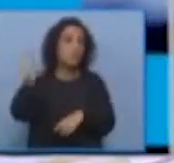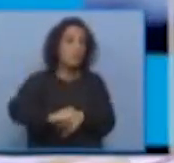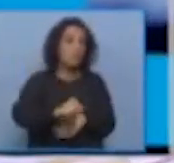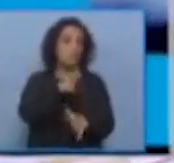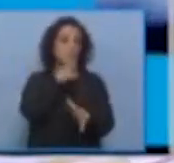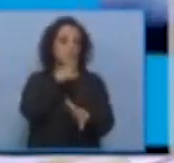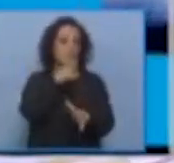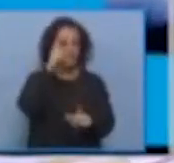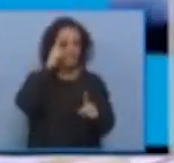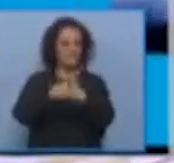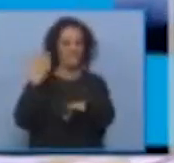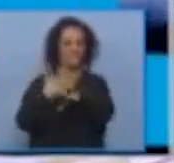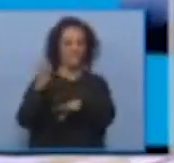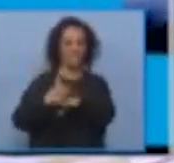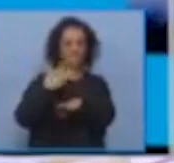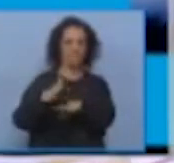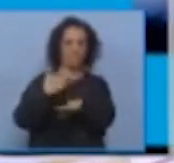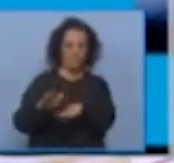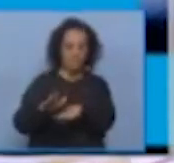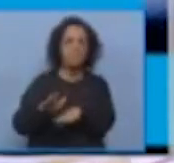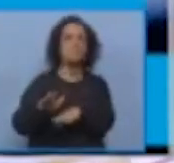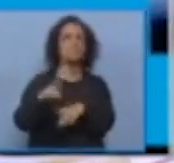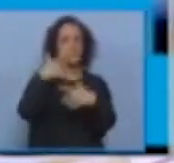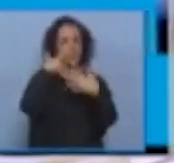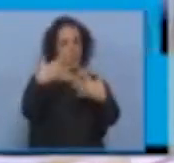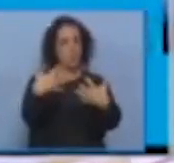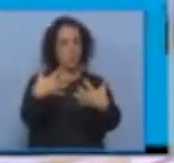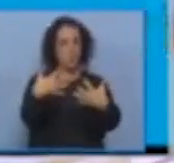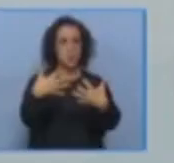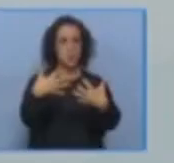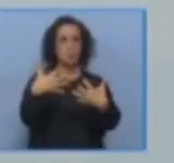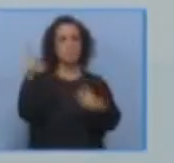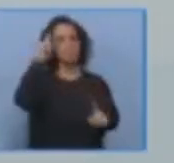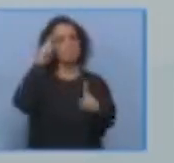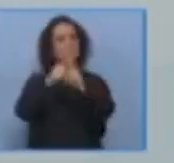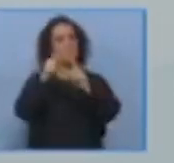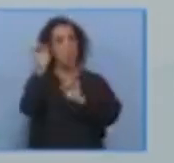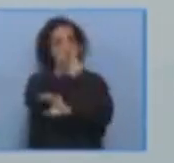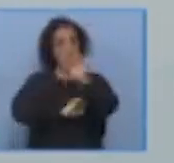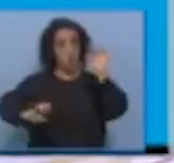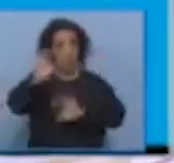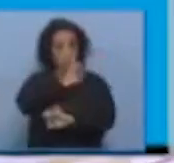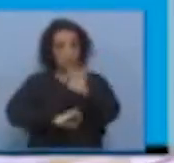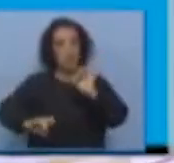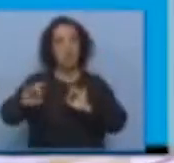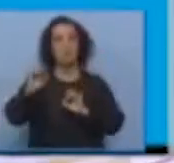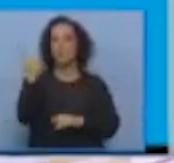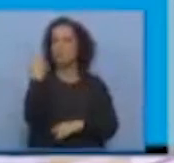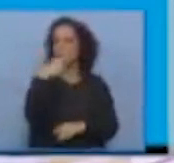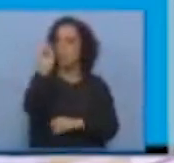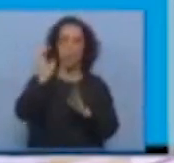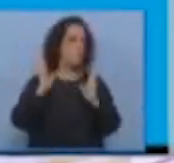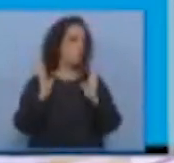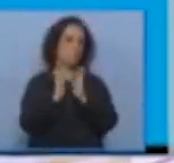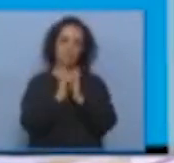muito xenófoba e com uma mensagem de claro entendimento da Europa de uma perspectiva não cristã, ou seja, de